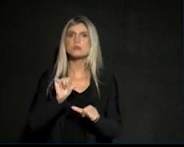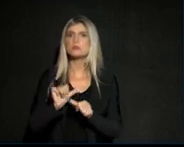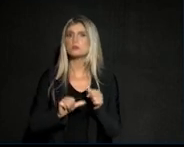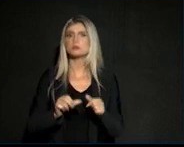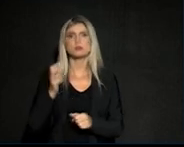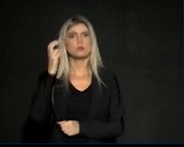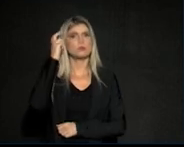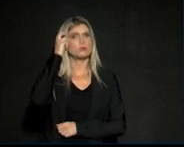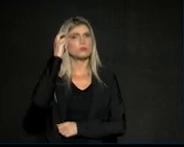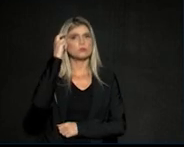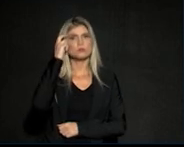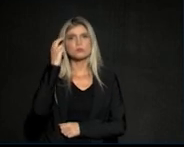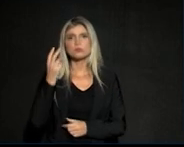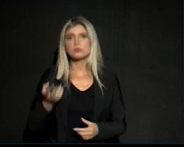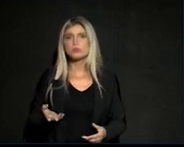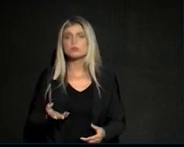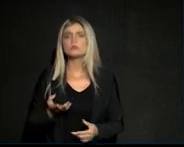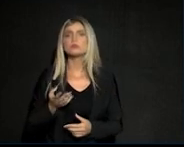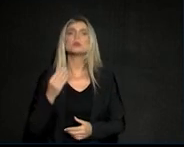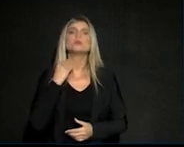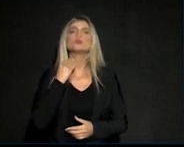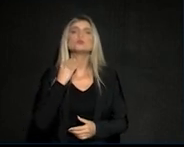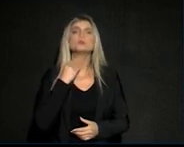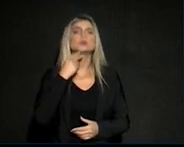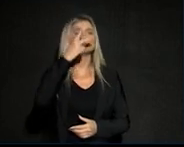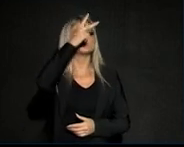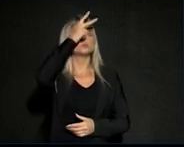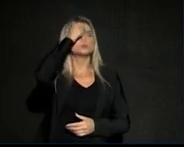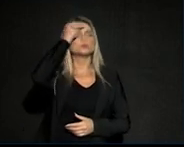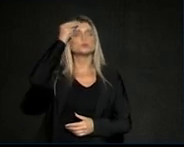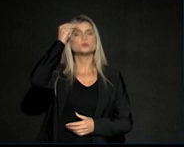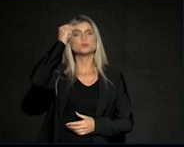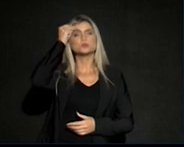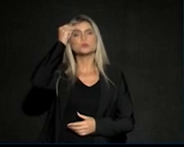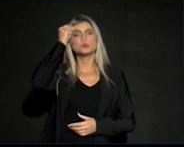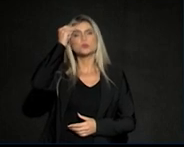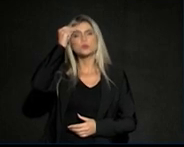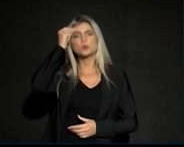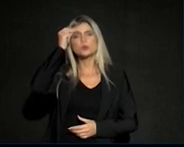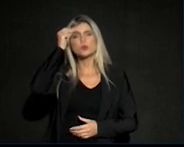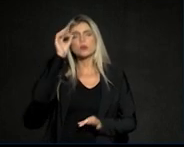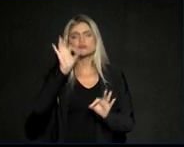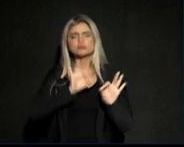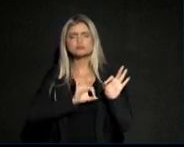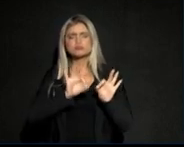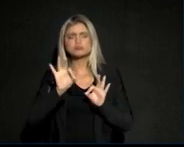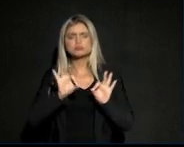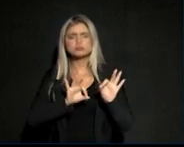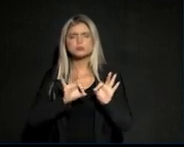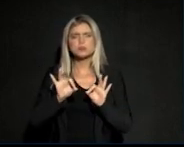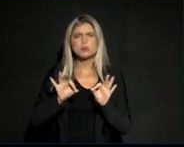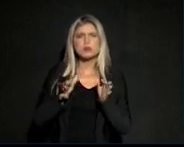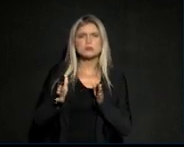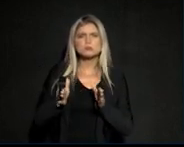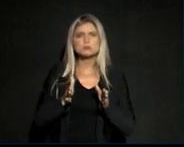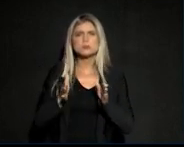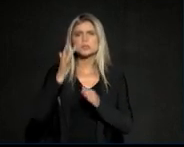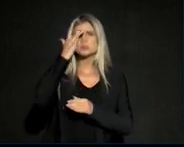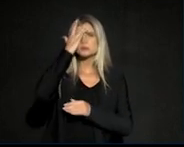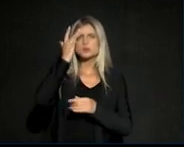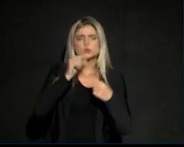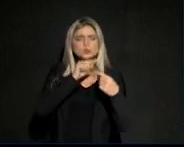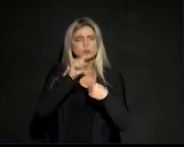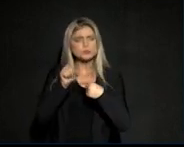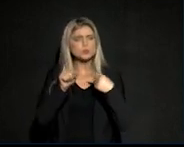cultura é do banco público da máquina aliando as pessoas primeiro no propósito depois no